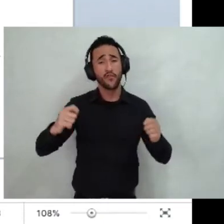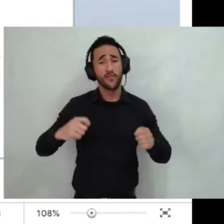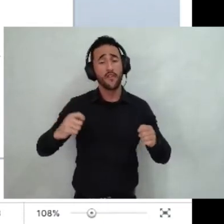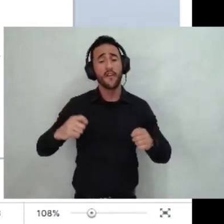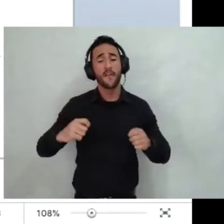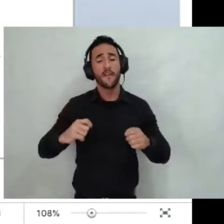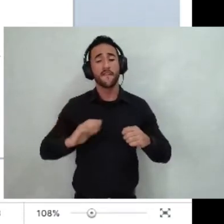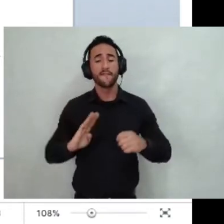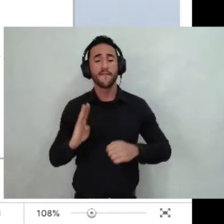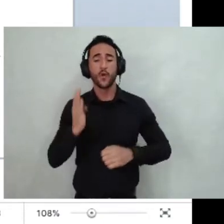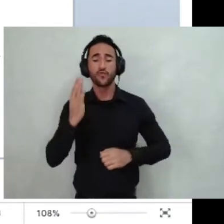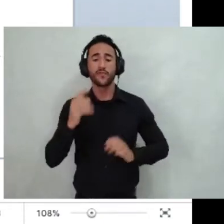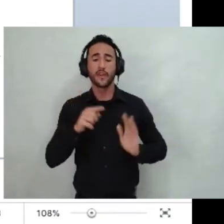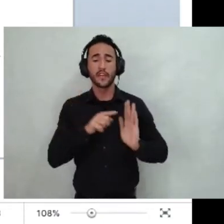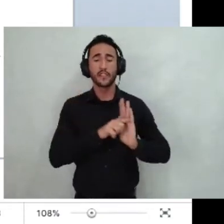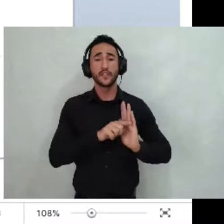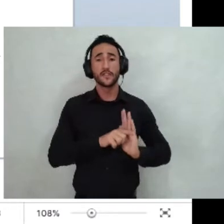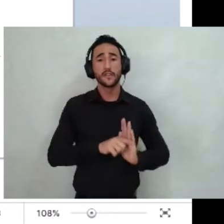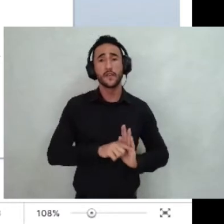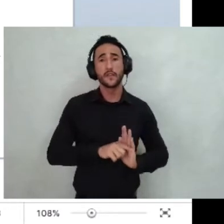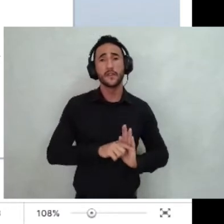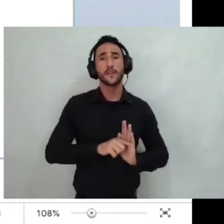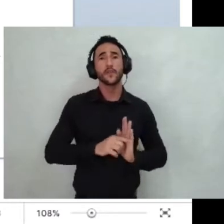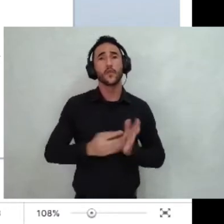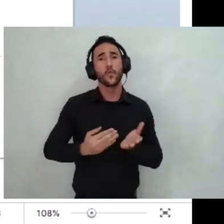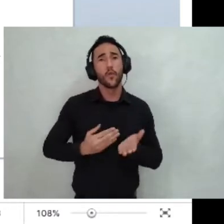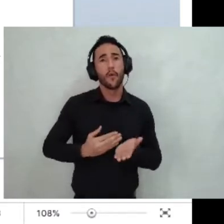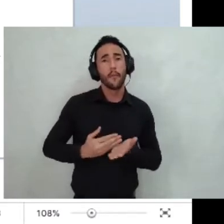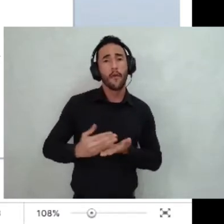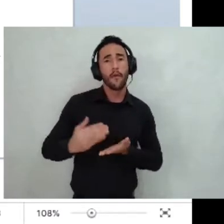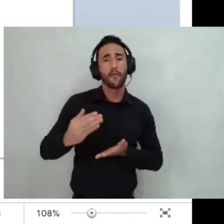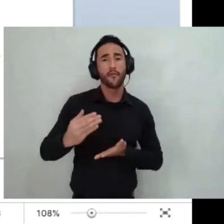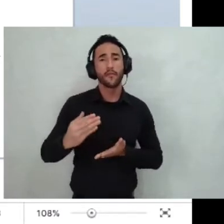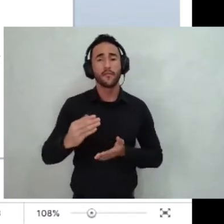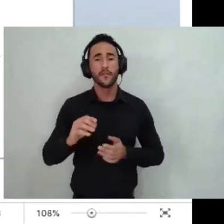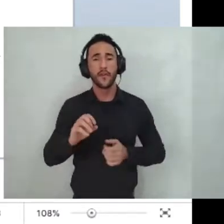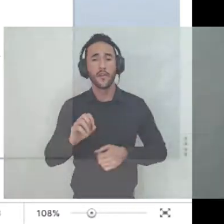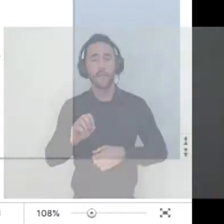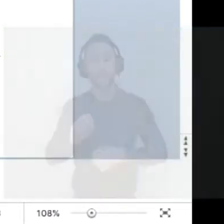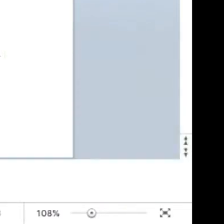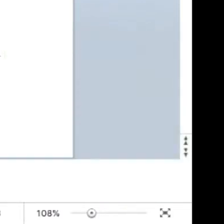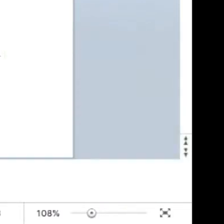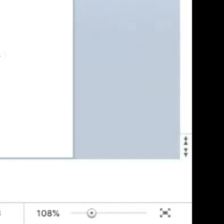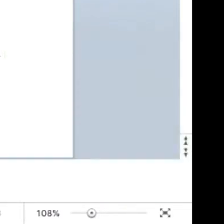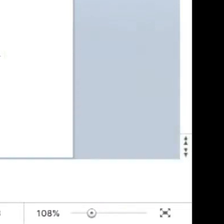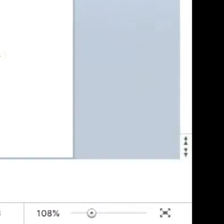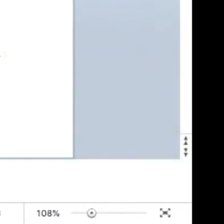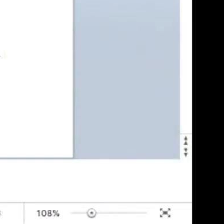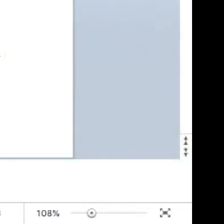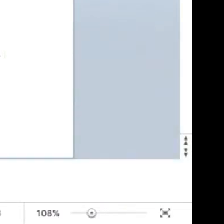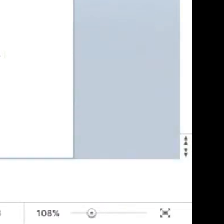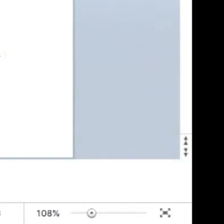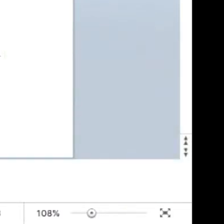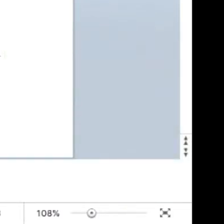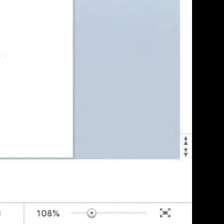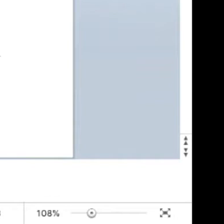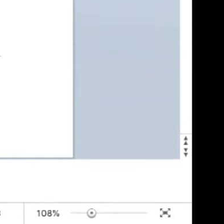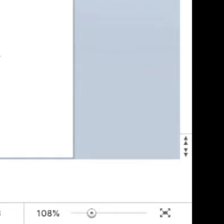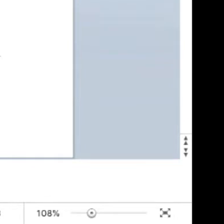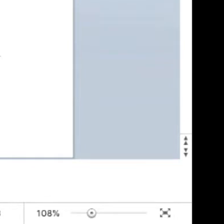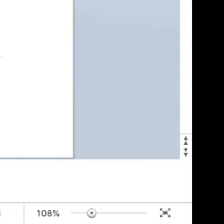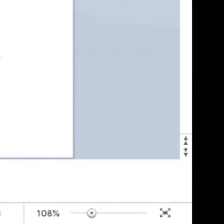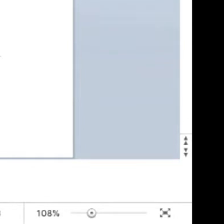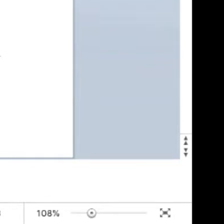mais tempo passa do início da infecção ou então no período pré-sintomático,